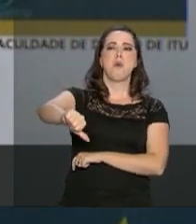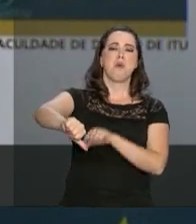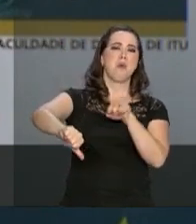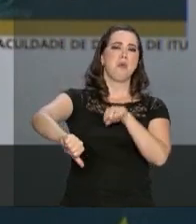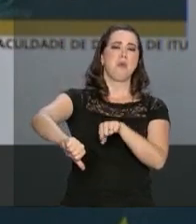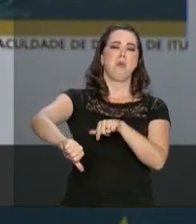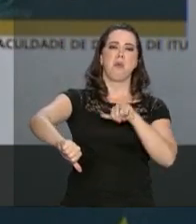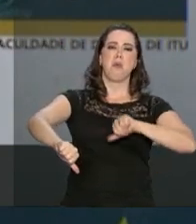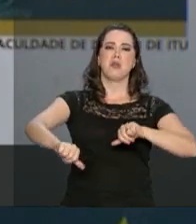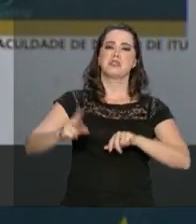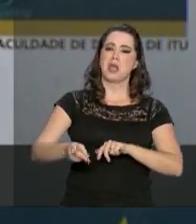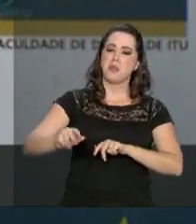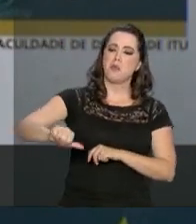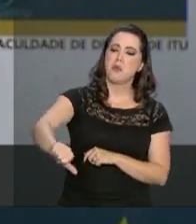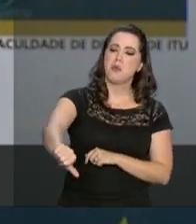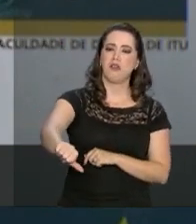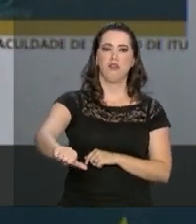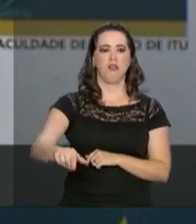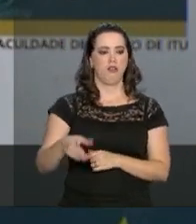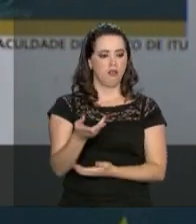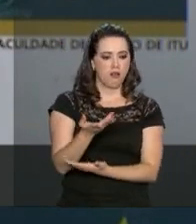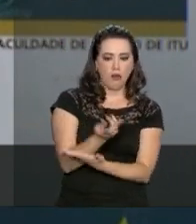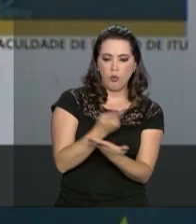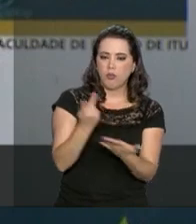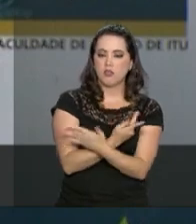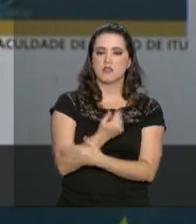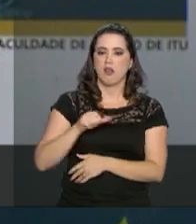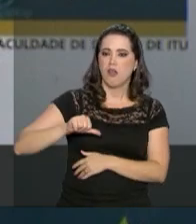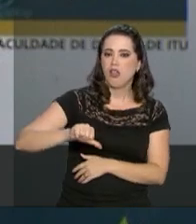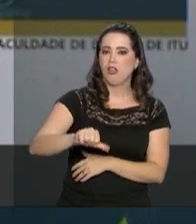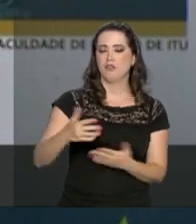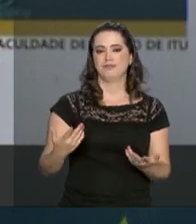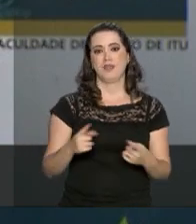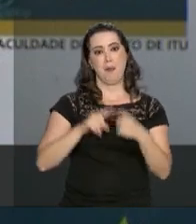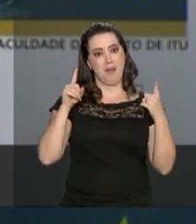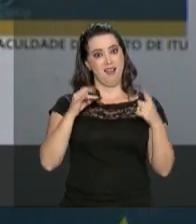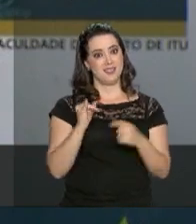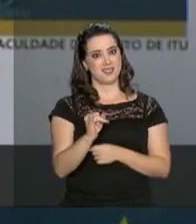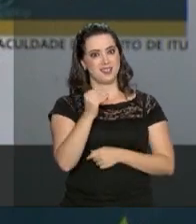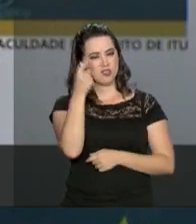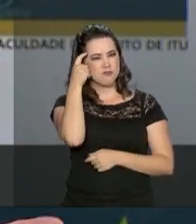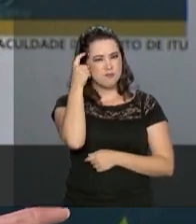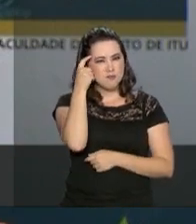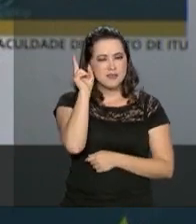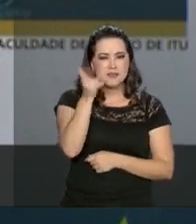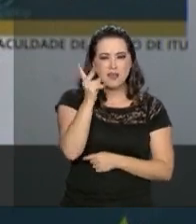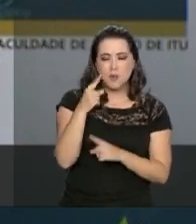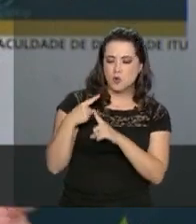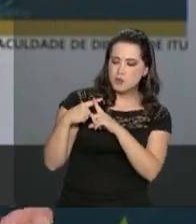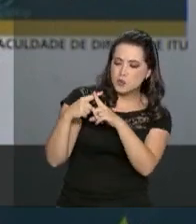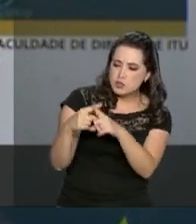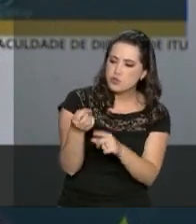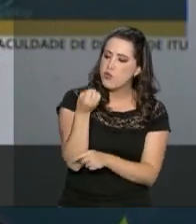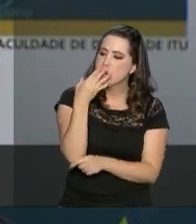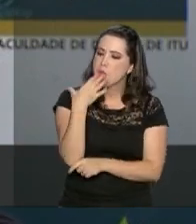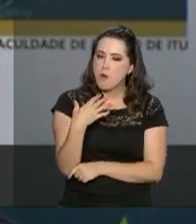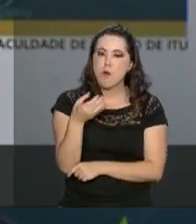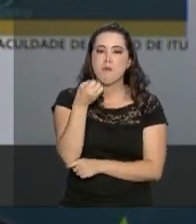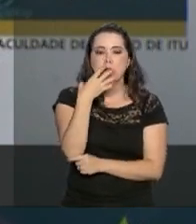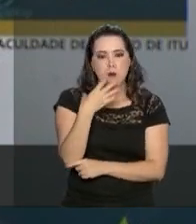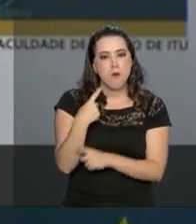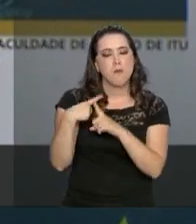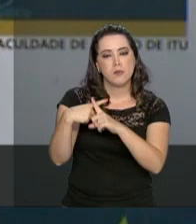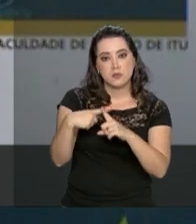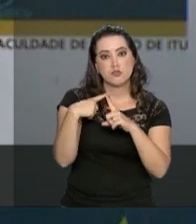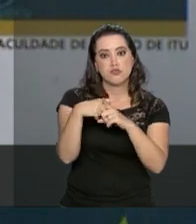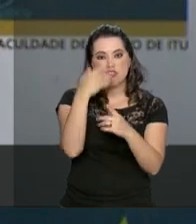Ou, diferentemente, quando nós pensamos positivamente, as coisas no nosso caminho se positivam. Então, eu aqui, na minha faculdade,